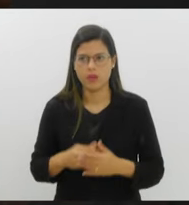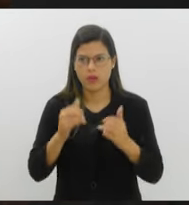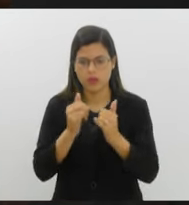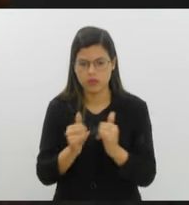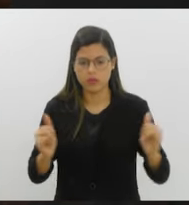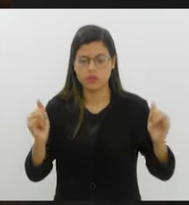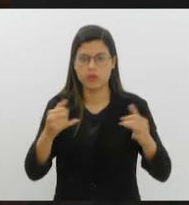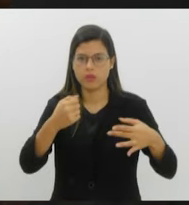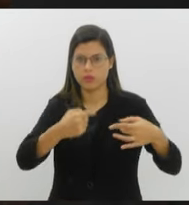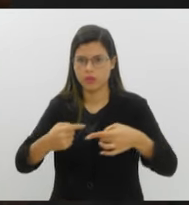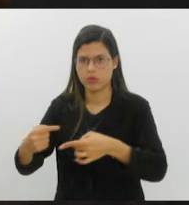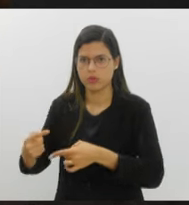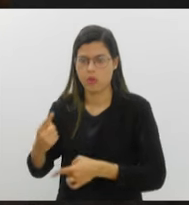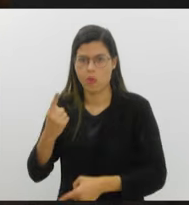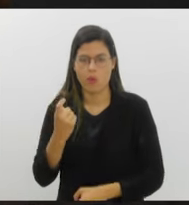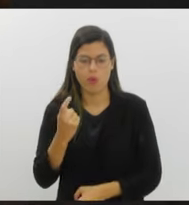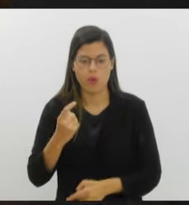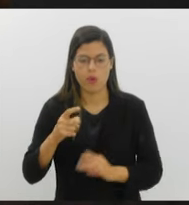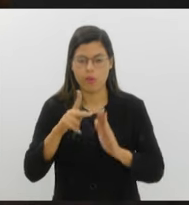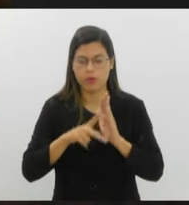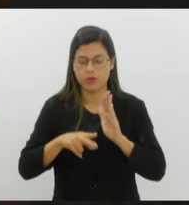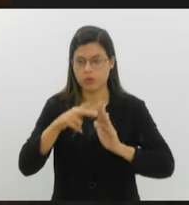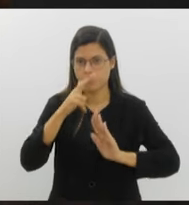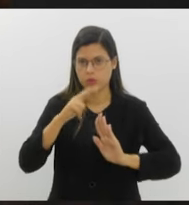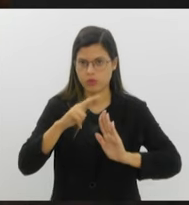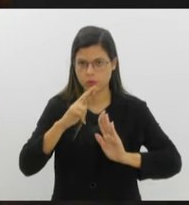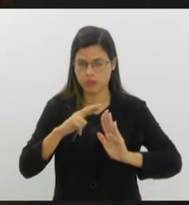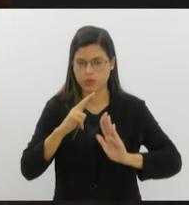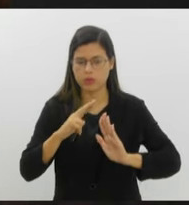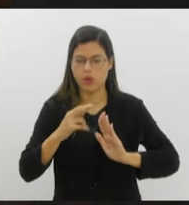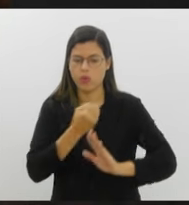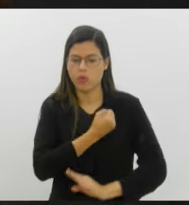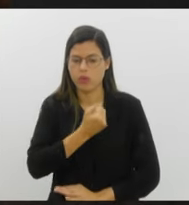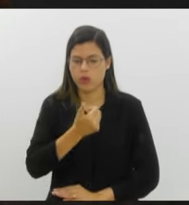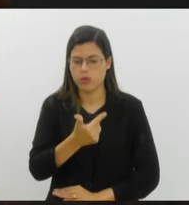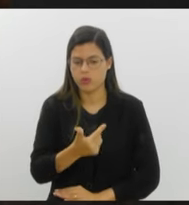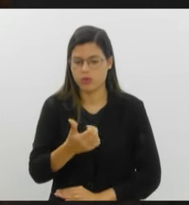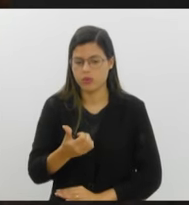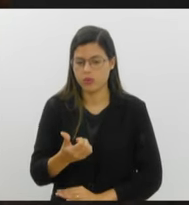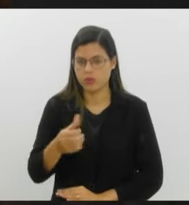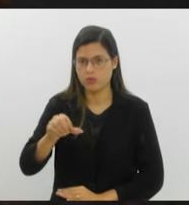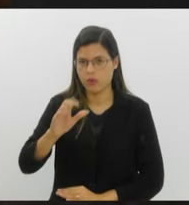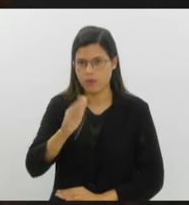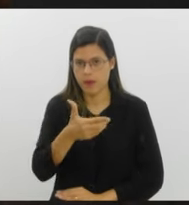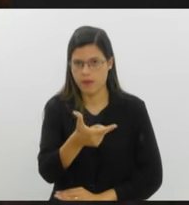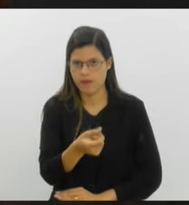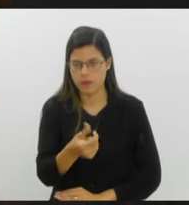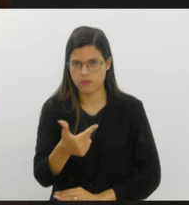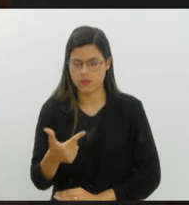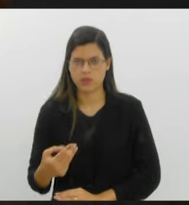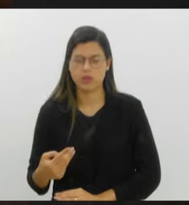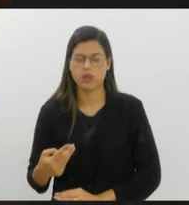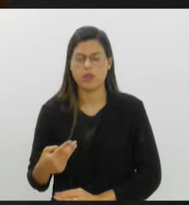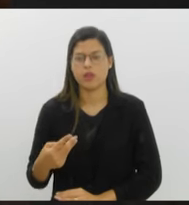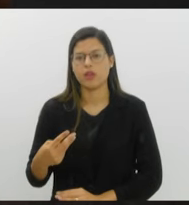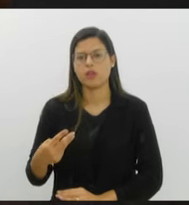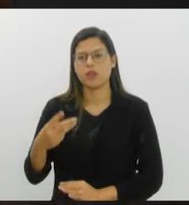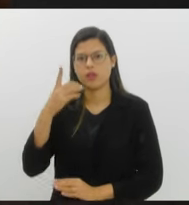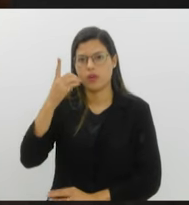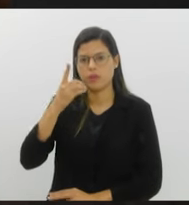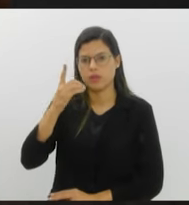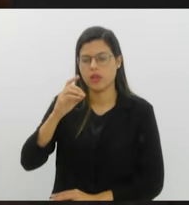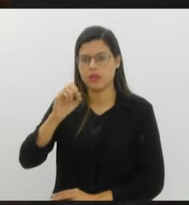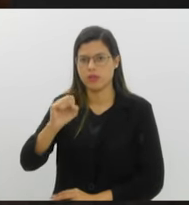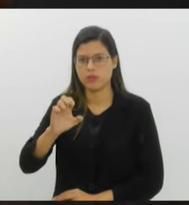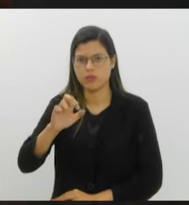Anuncio em discussão única, projeto de resolução número 219 de 23, de autoria do deputado Sérgio Fernandes, que